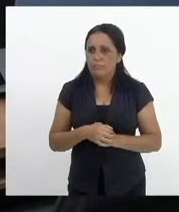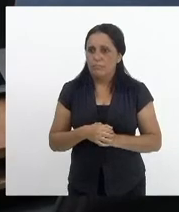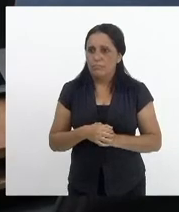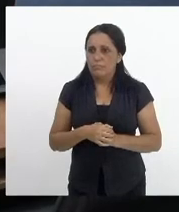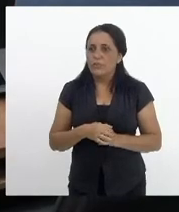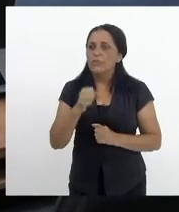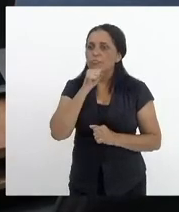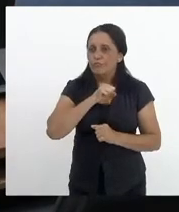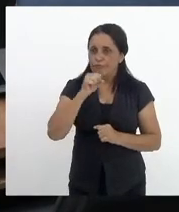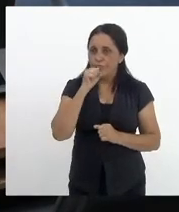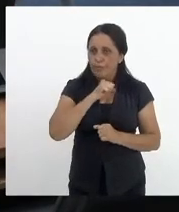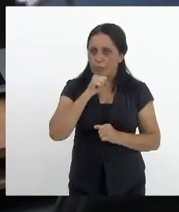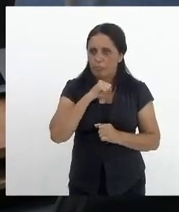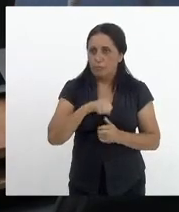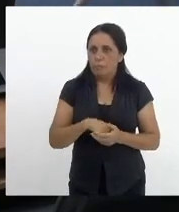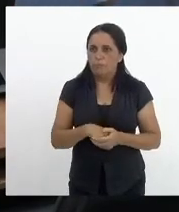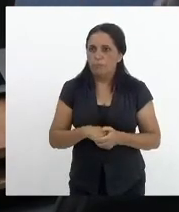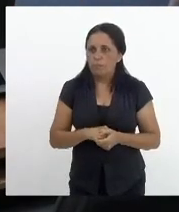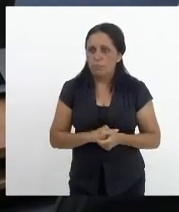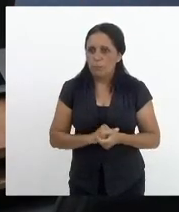do velho.